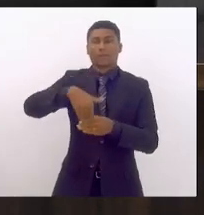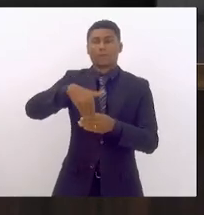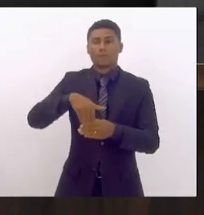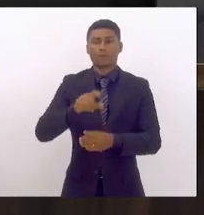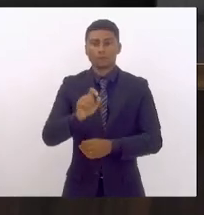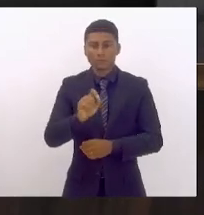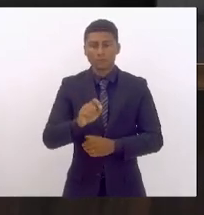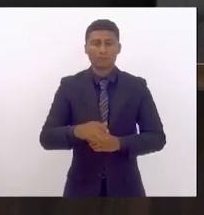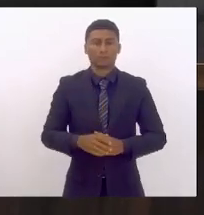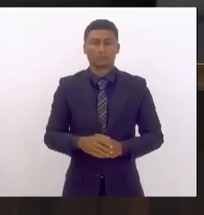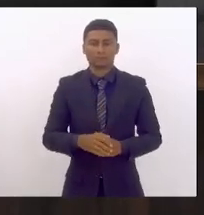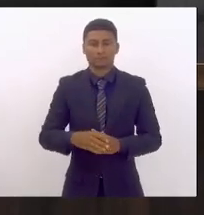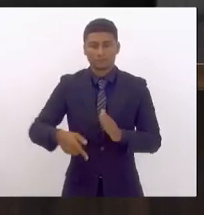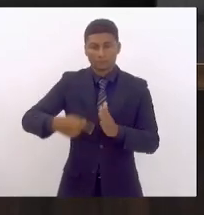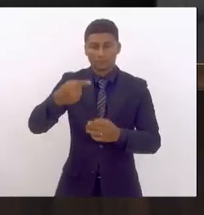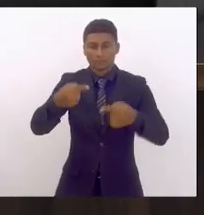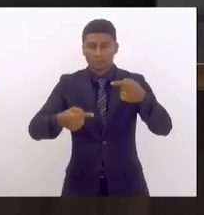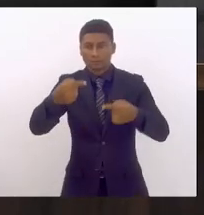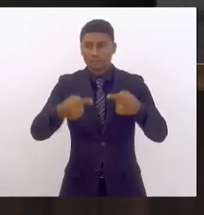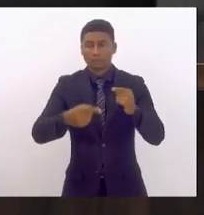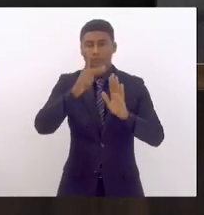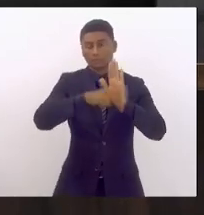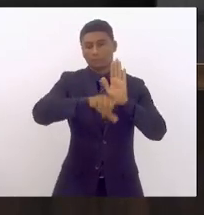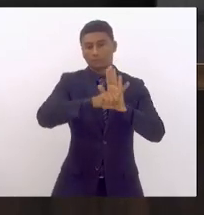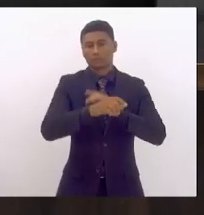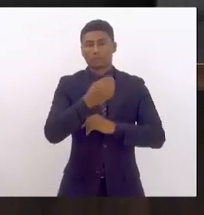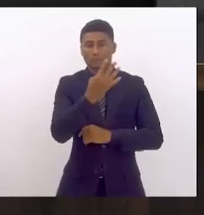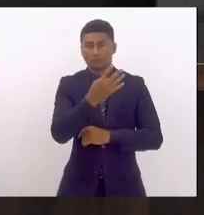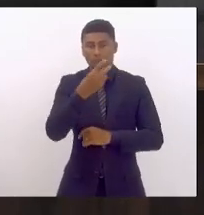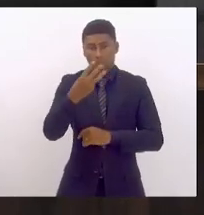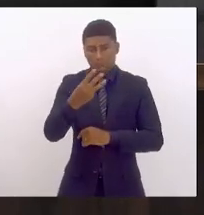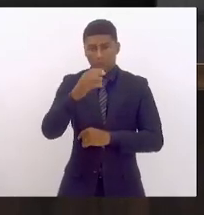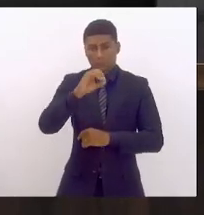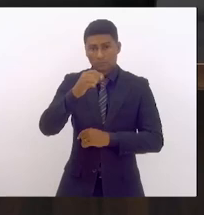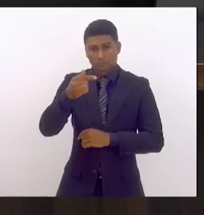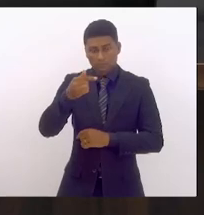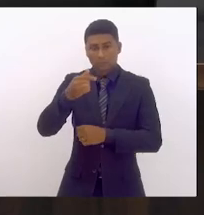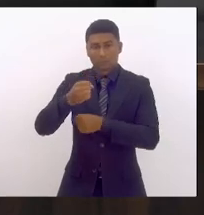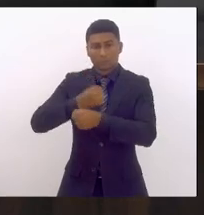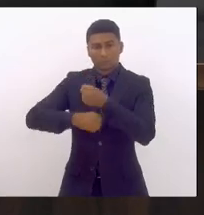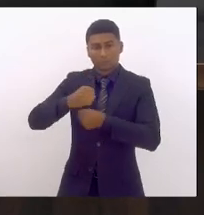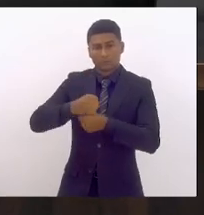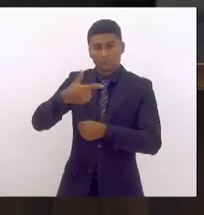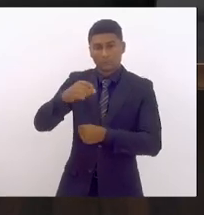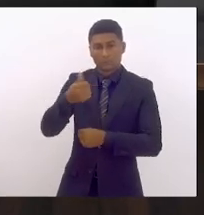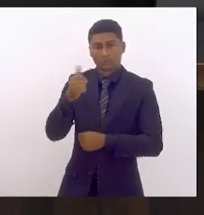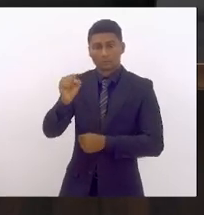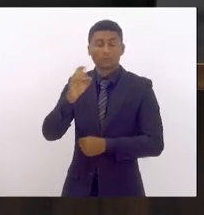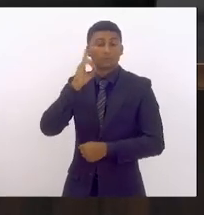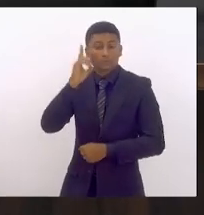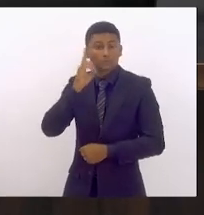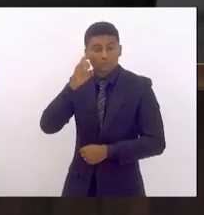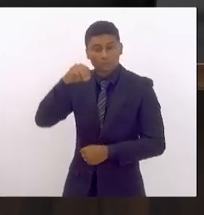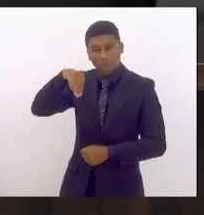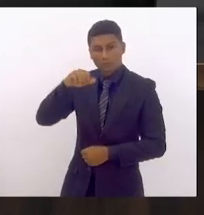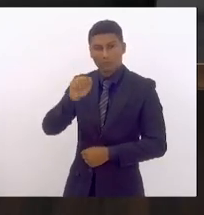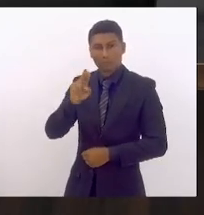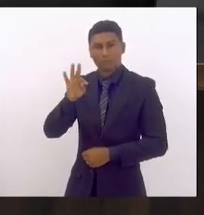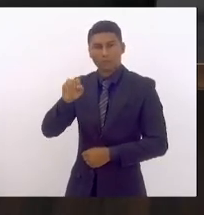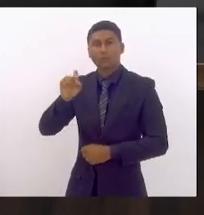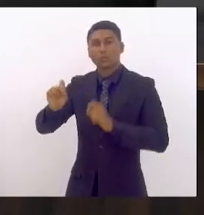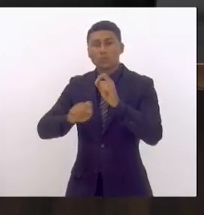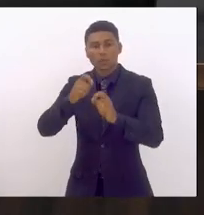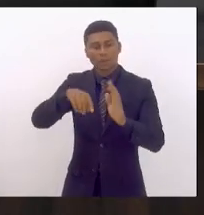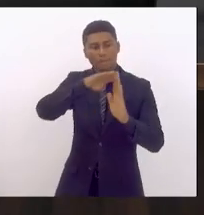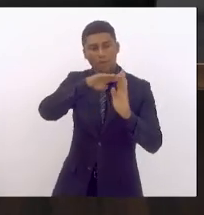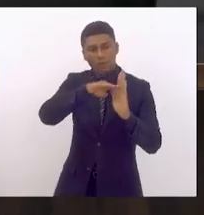em votação em primeira discussão projeto de lei 4307 de 18 de autoria deputada Marta Rocha institui o programa Estadual de